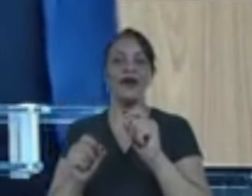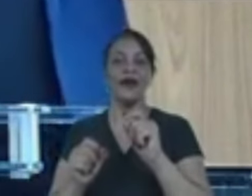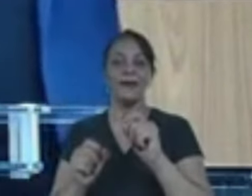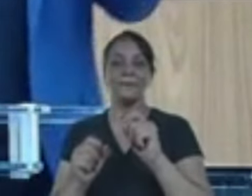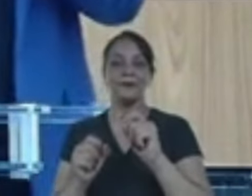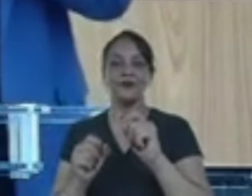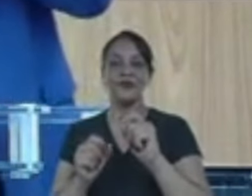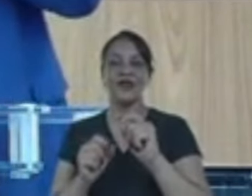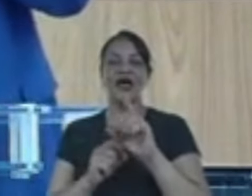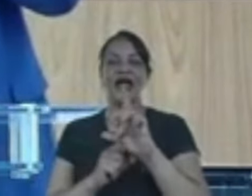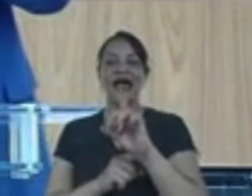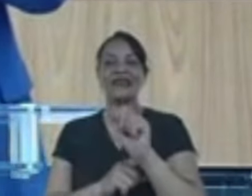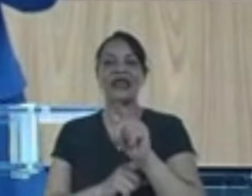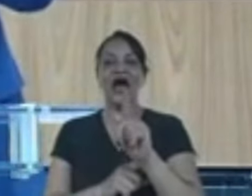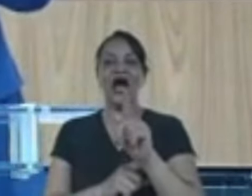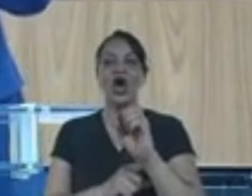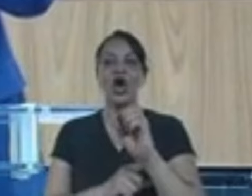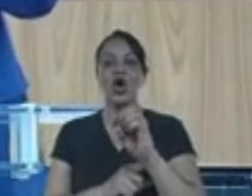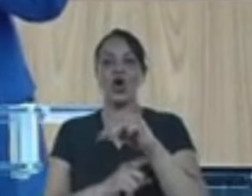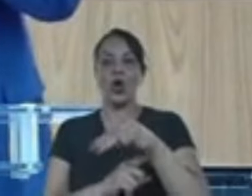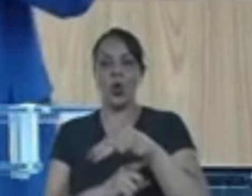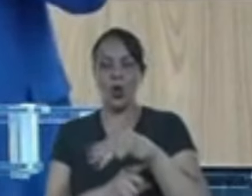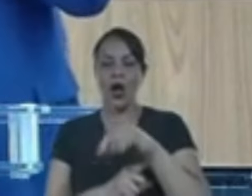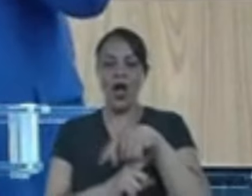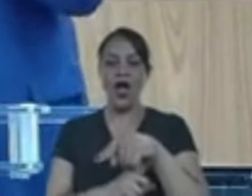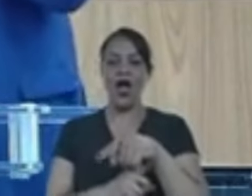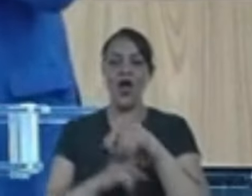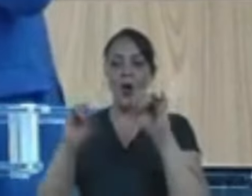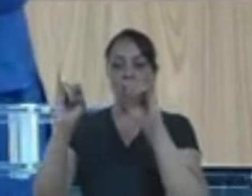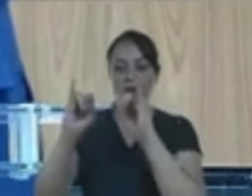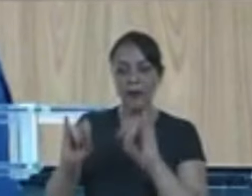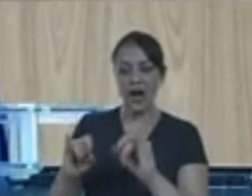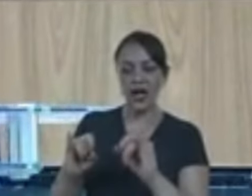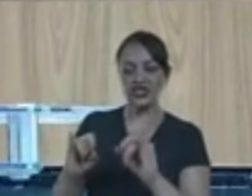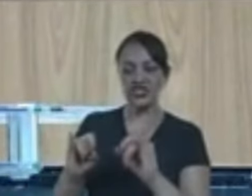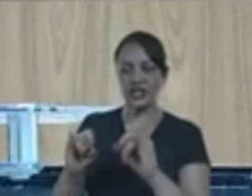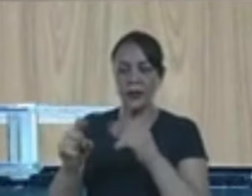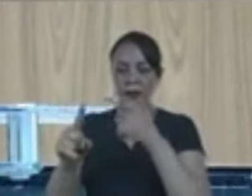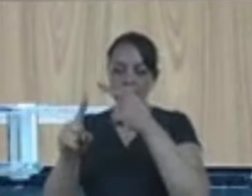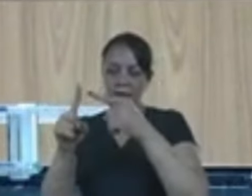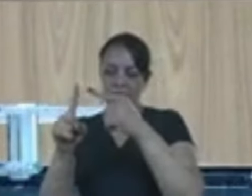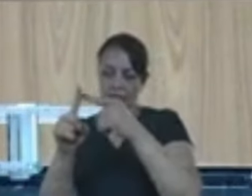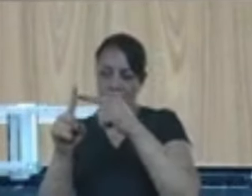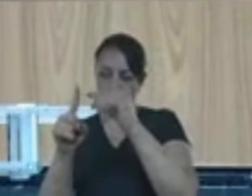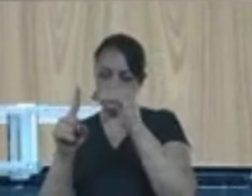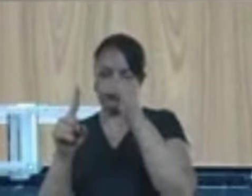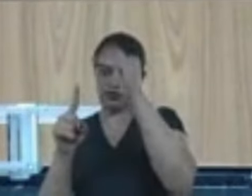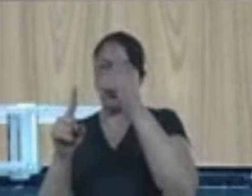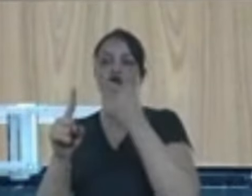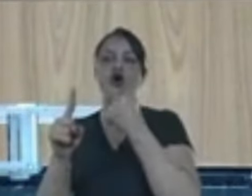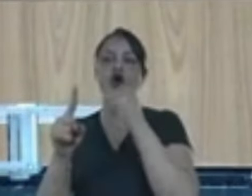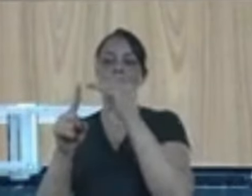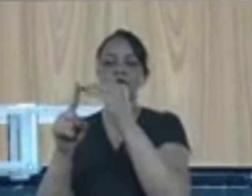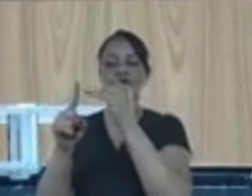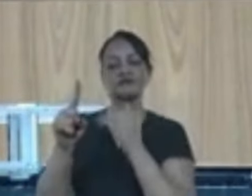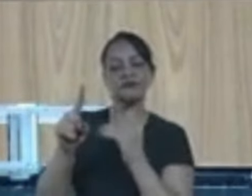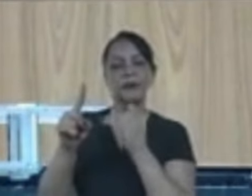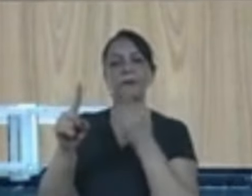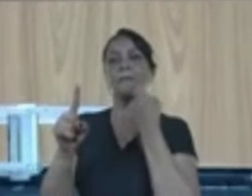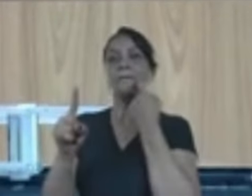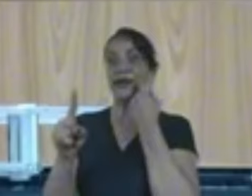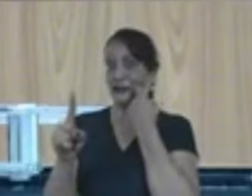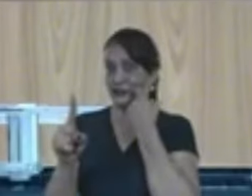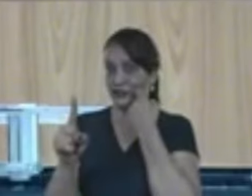imagem do Deus Dagom era a imagem de um homem que era metade homem e metade peixe. Era esse Deus que